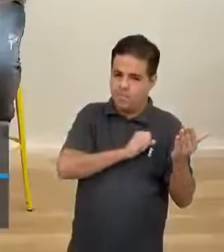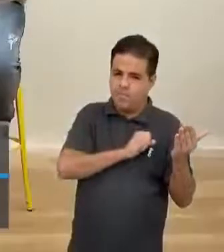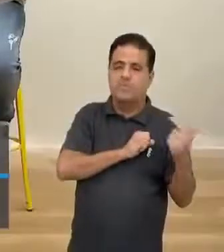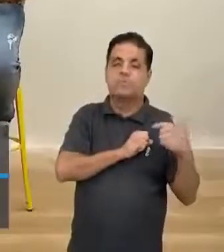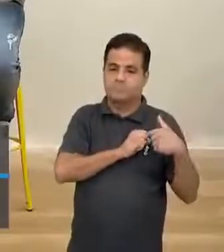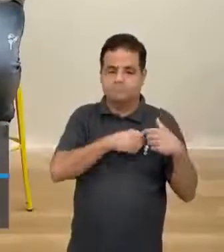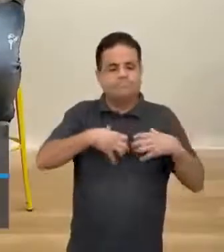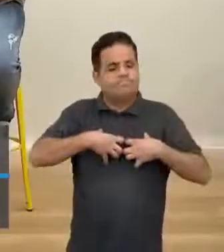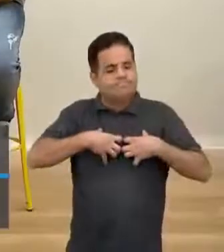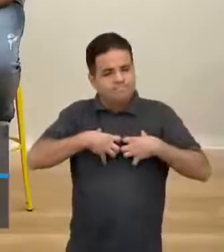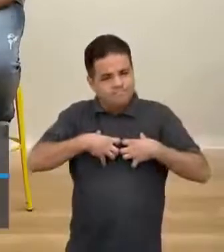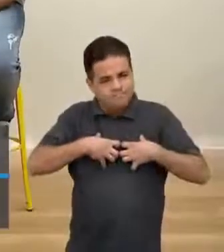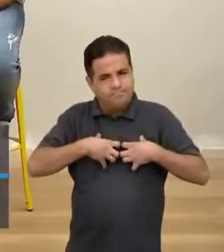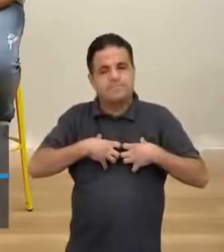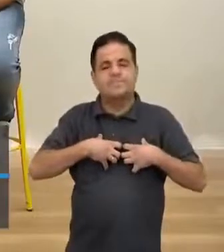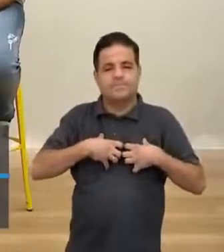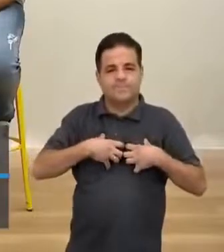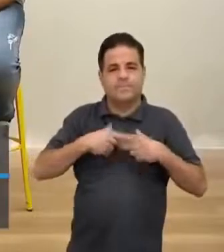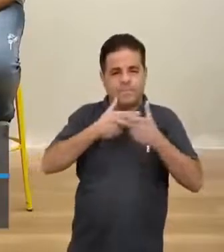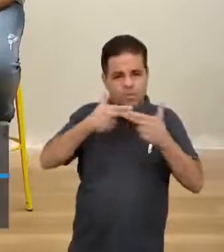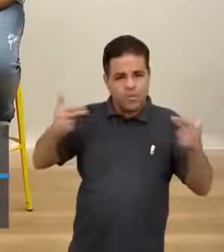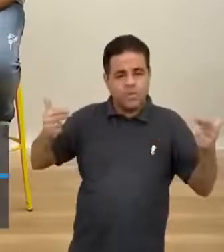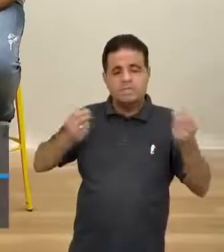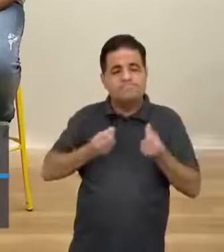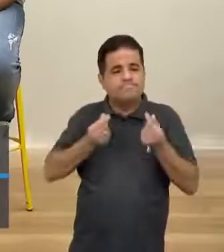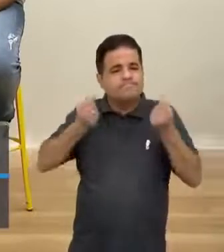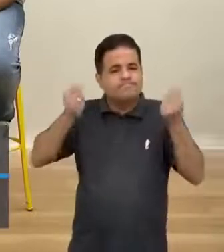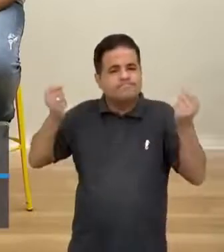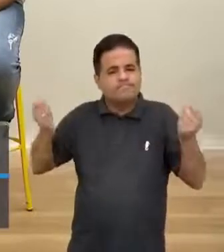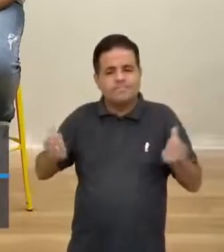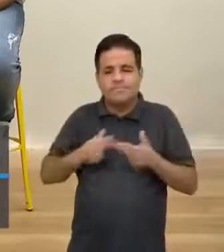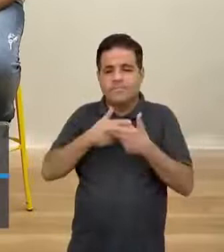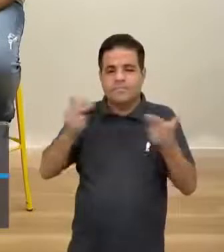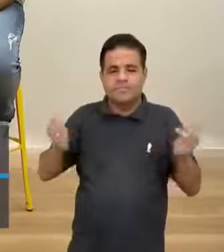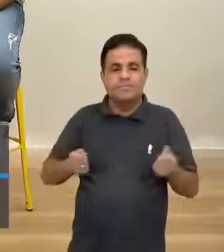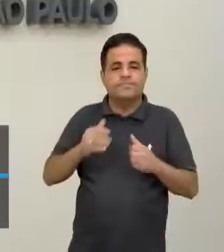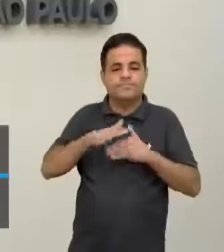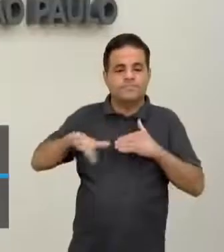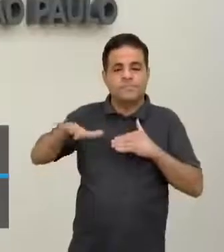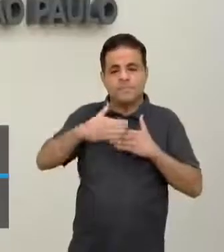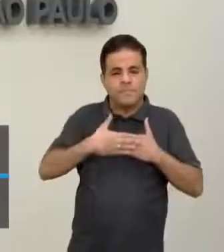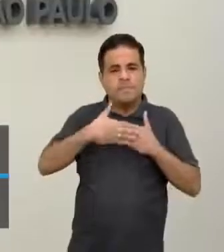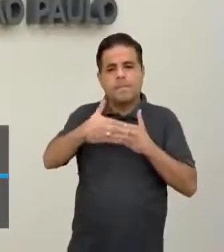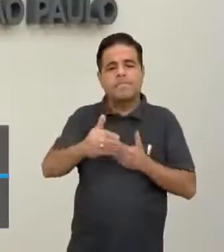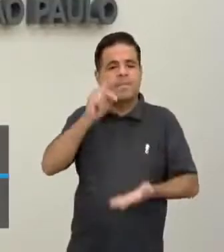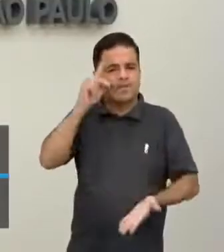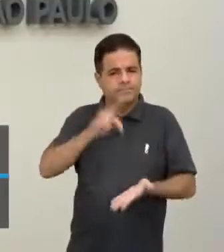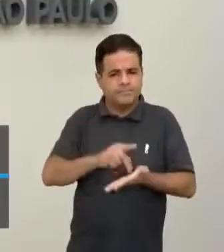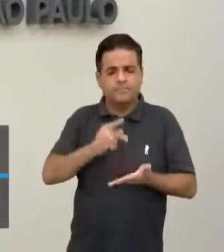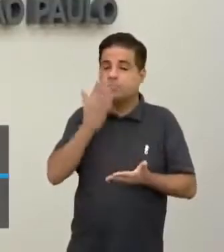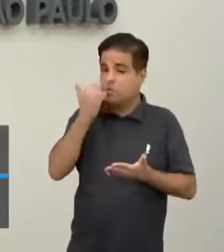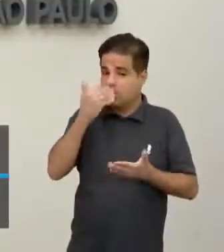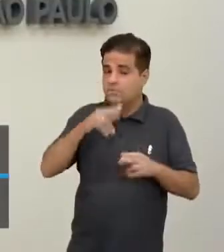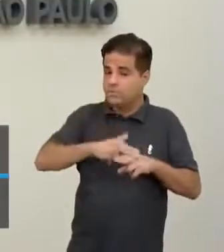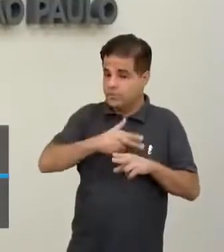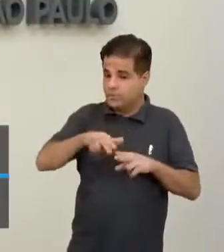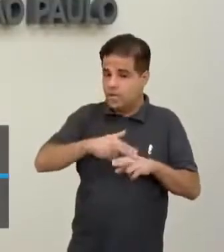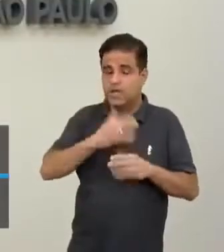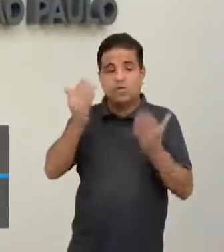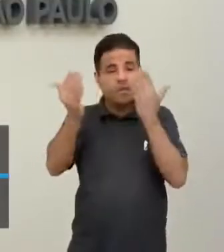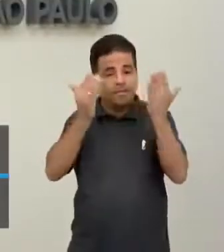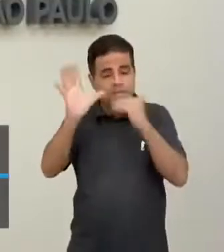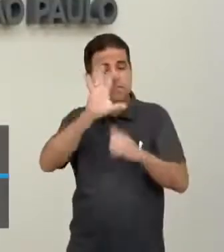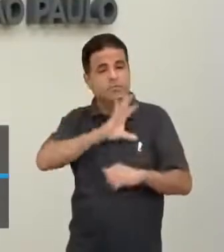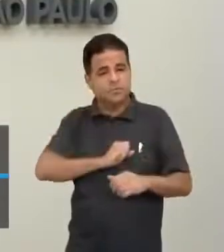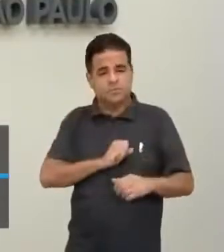que é uma sensação, né? Que é uma coisa abstrata, com algo físico, algo que é concreto, como o chocolate. Então está comparando o amor ao